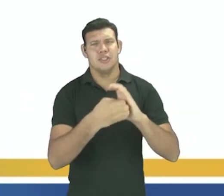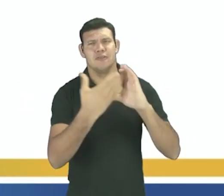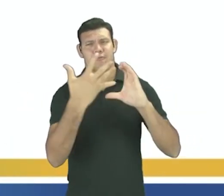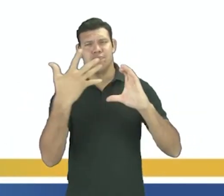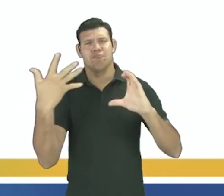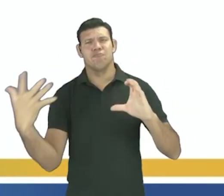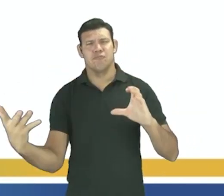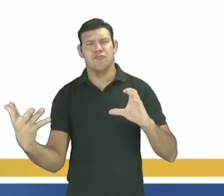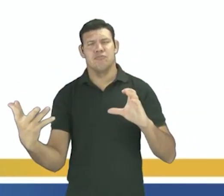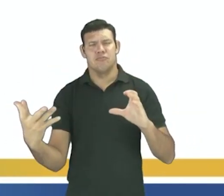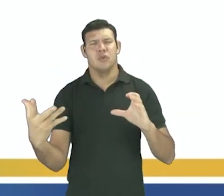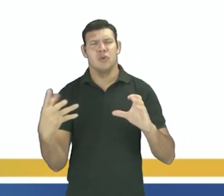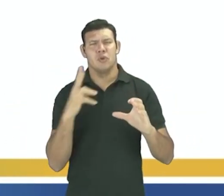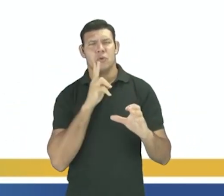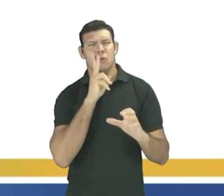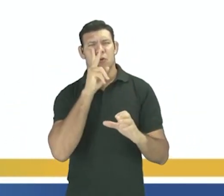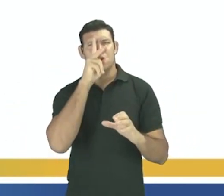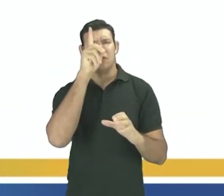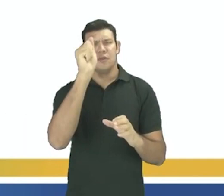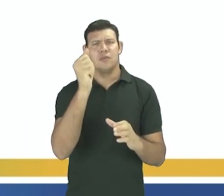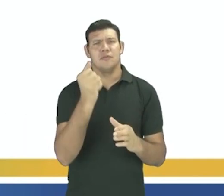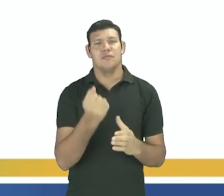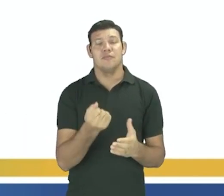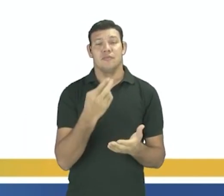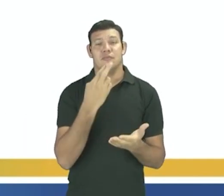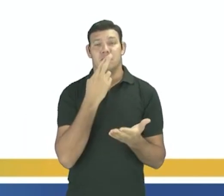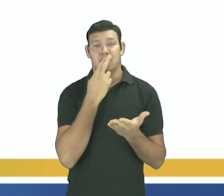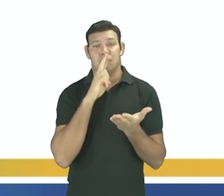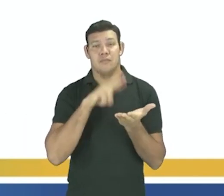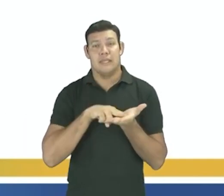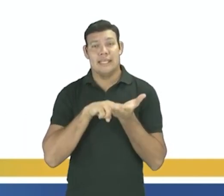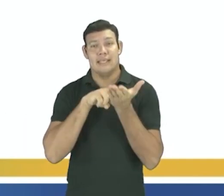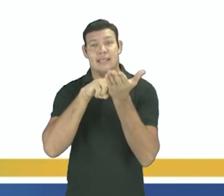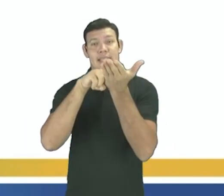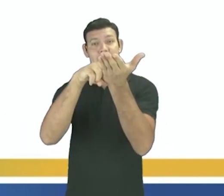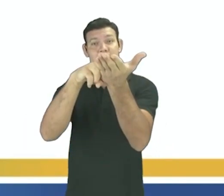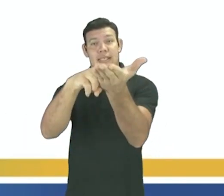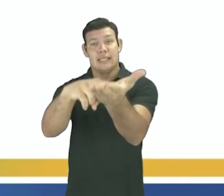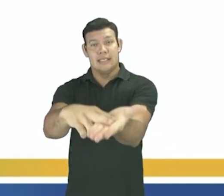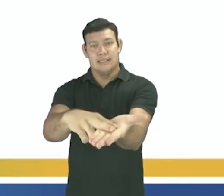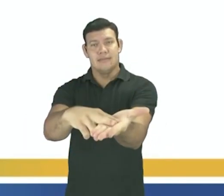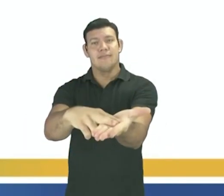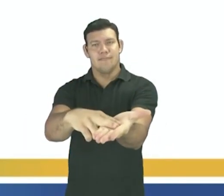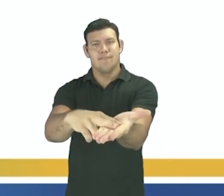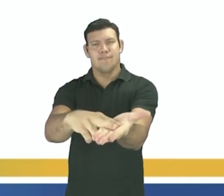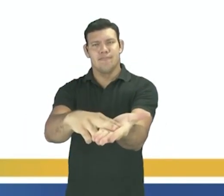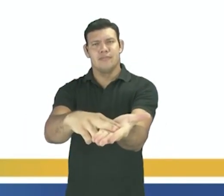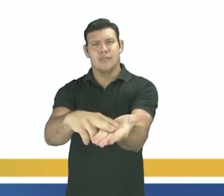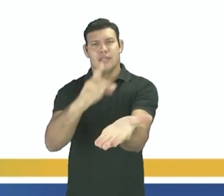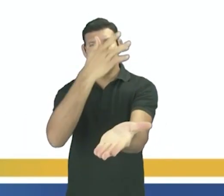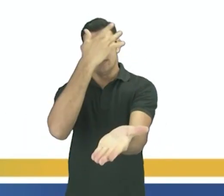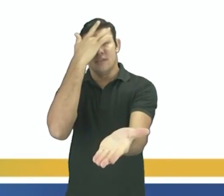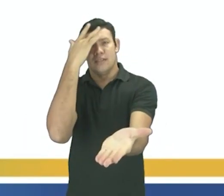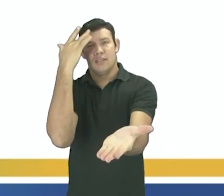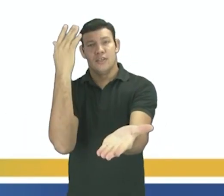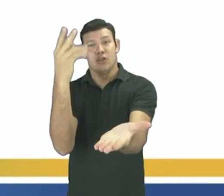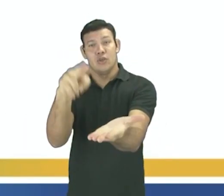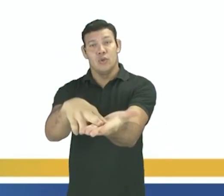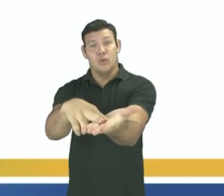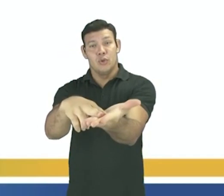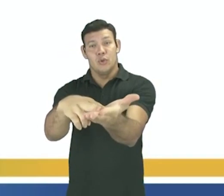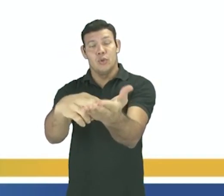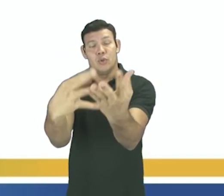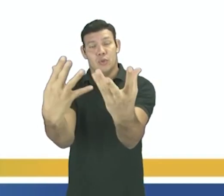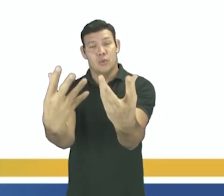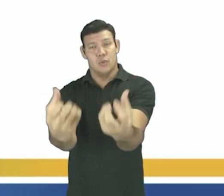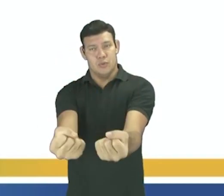bem marcantes, o seu remetente, ou seja, quem envia, e o seu destinatário, com a tecnologia, isso